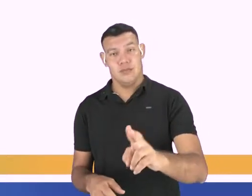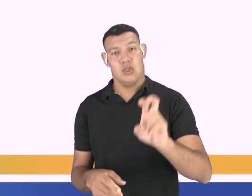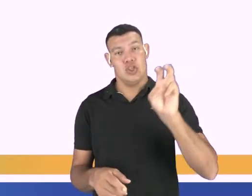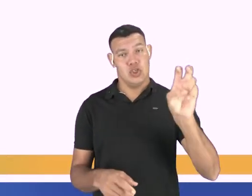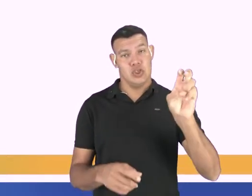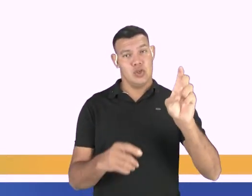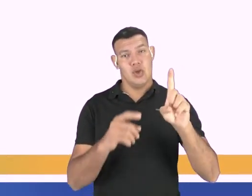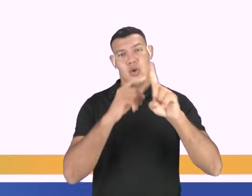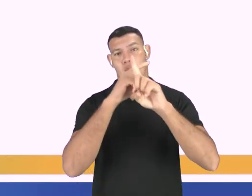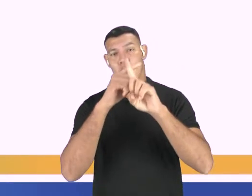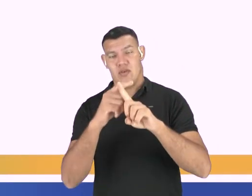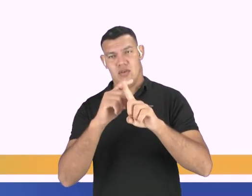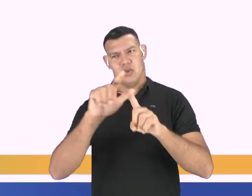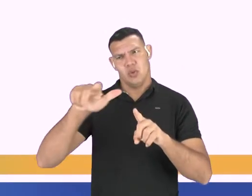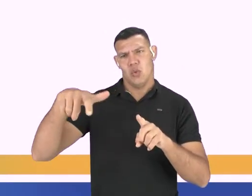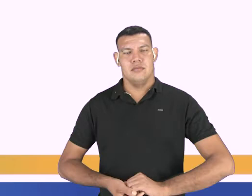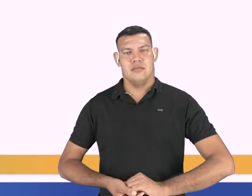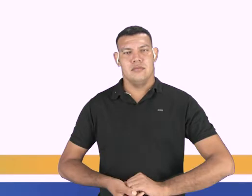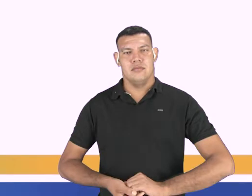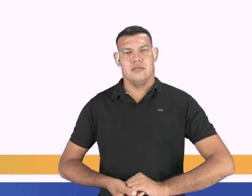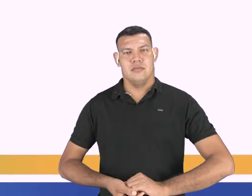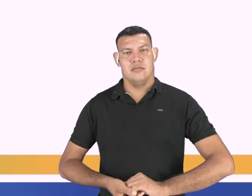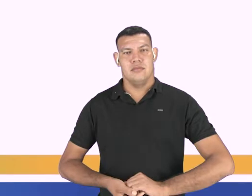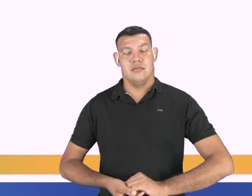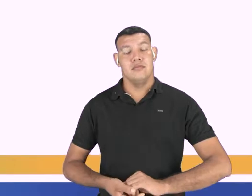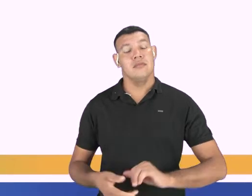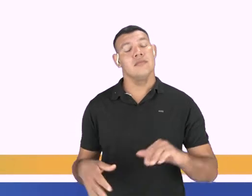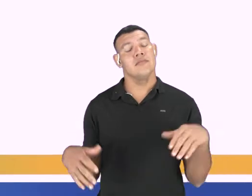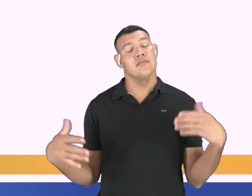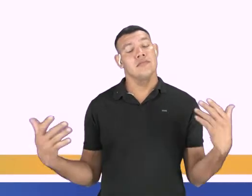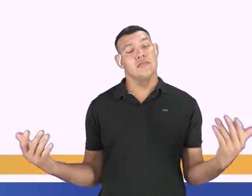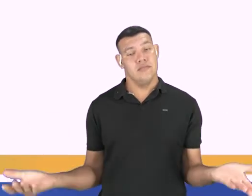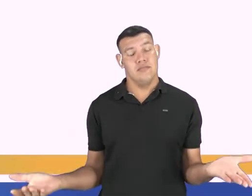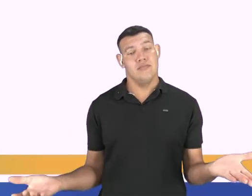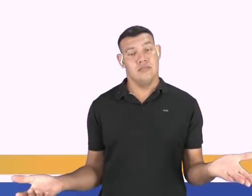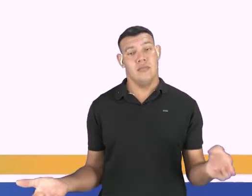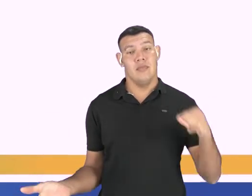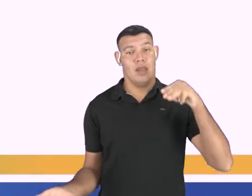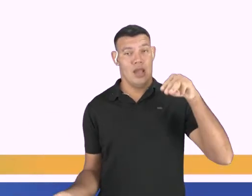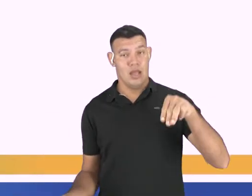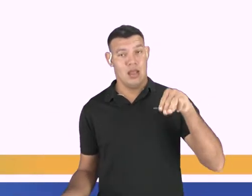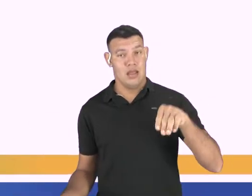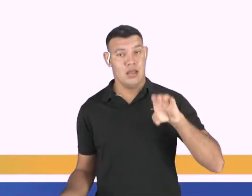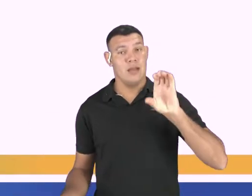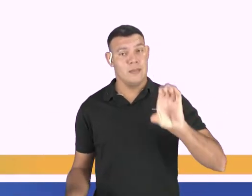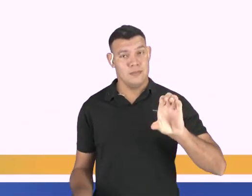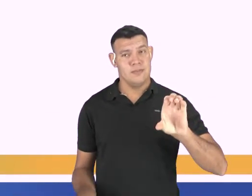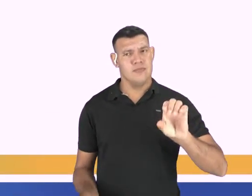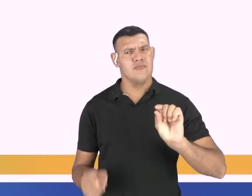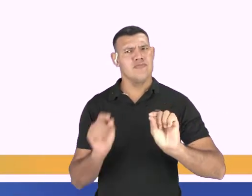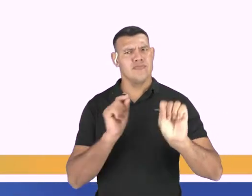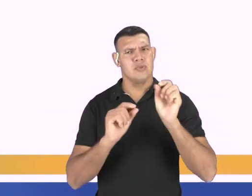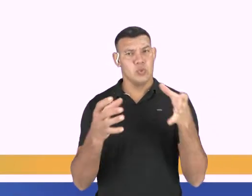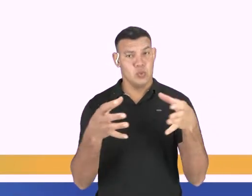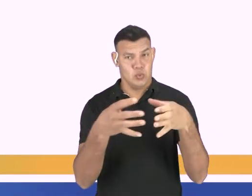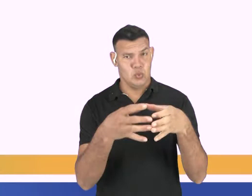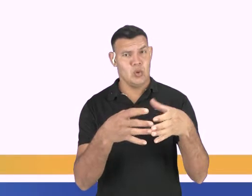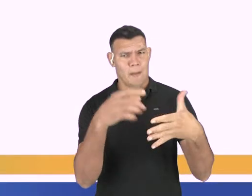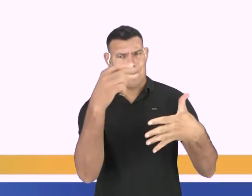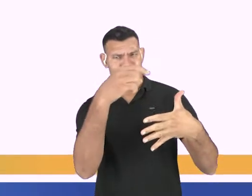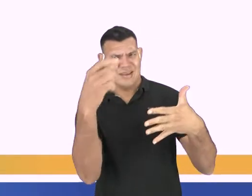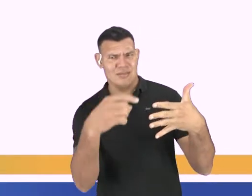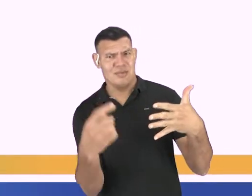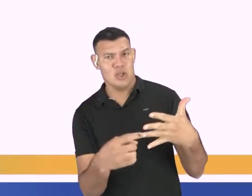Ainda relembrando um pouquinho, então nós diremos que os múltiplos de um número natural são um conjunto de elementos que